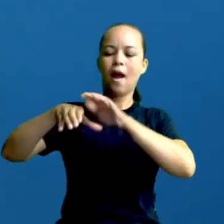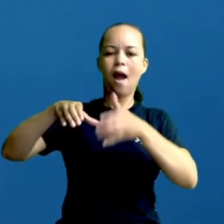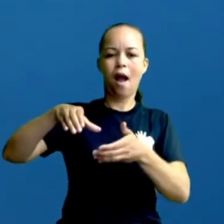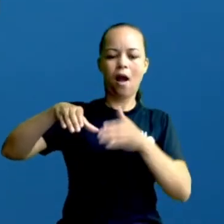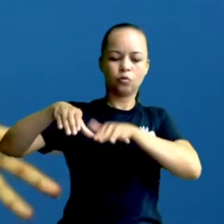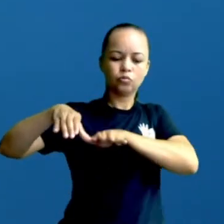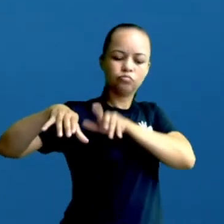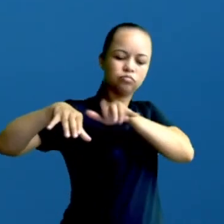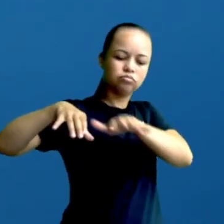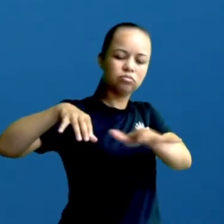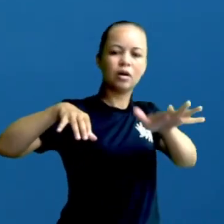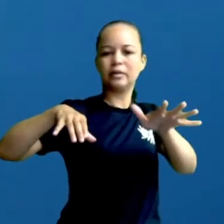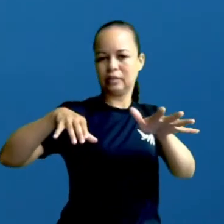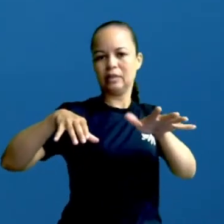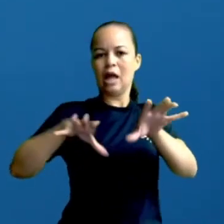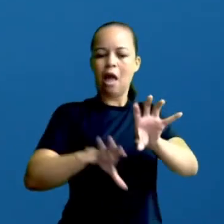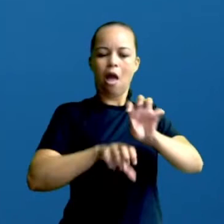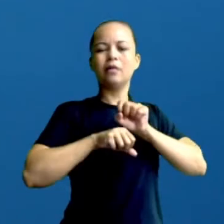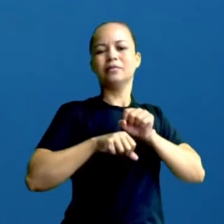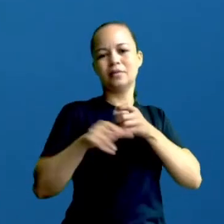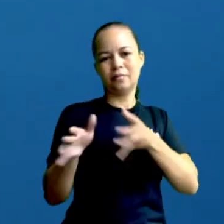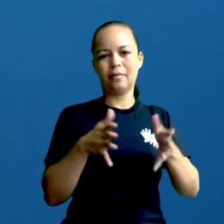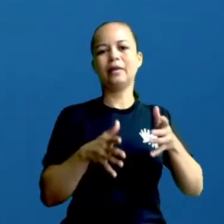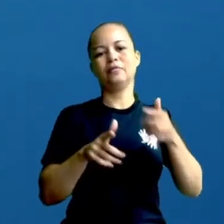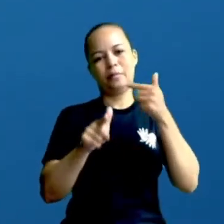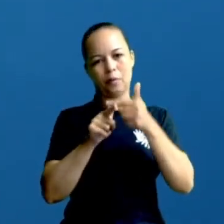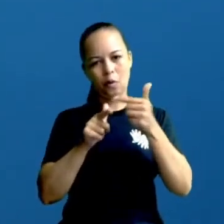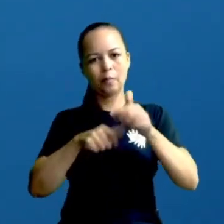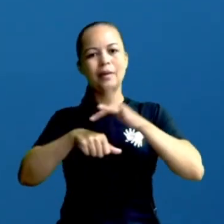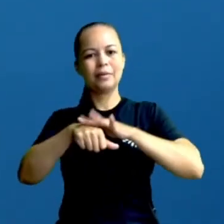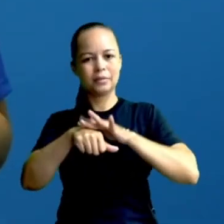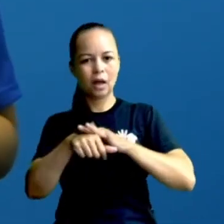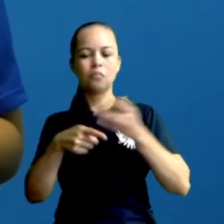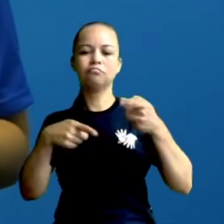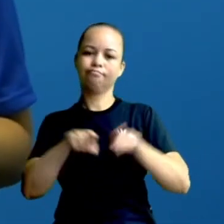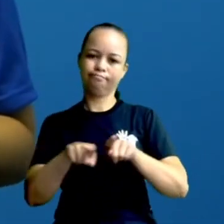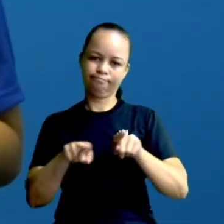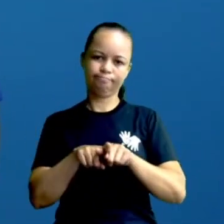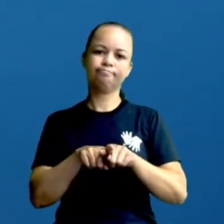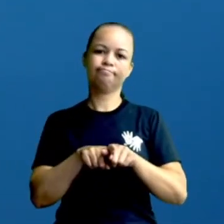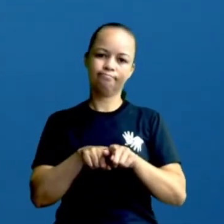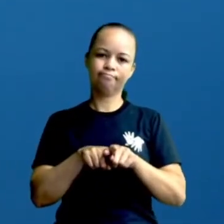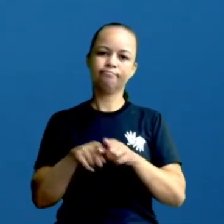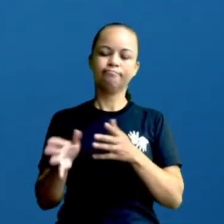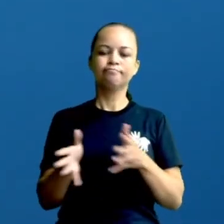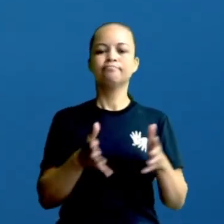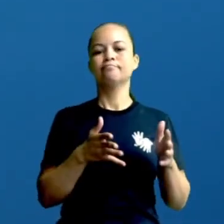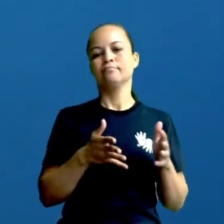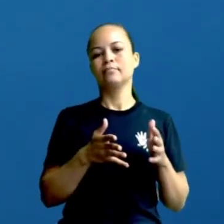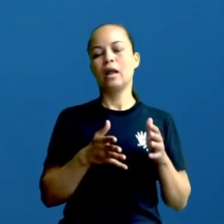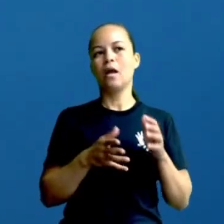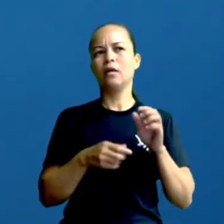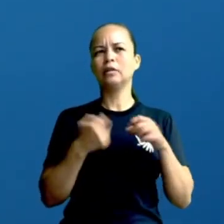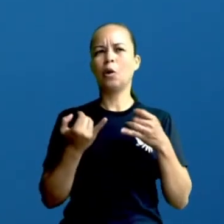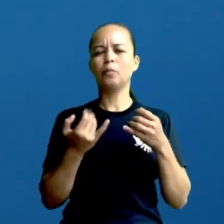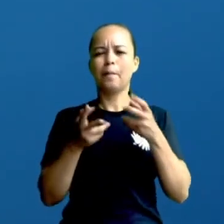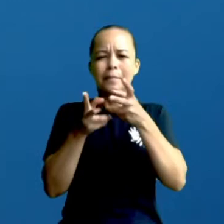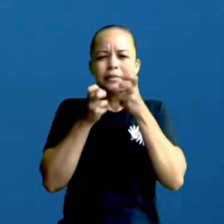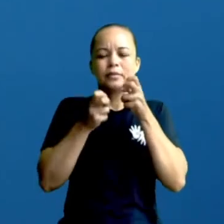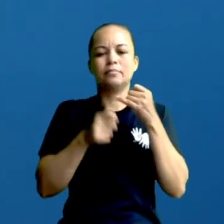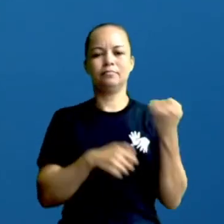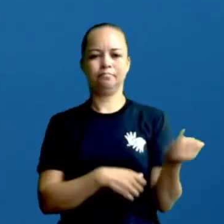recebendo esgoto, recebendo outras coisas. Então, se a gente perceber, é algo tão importante,